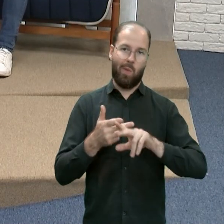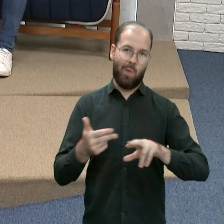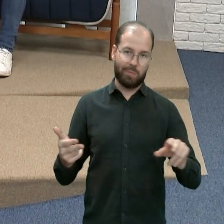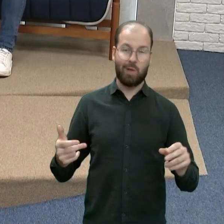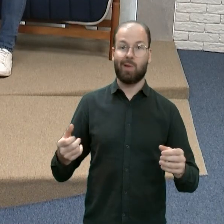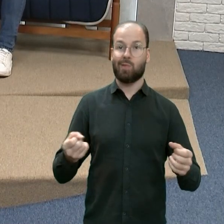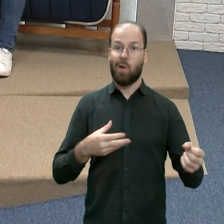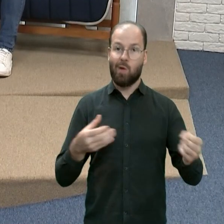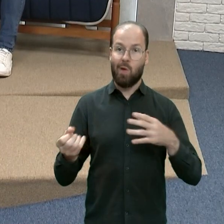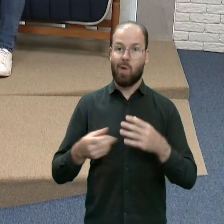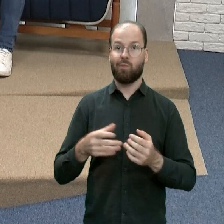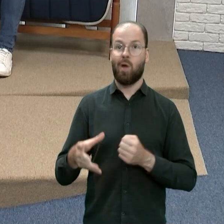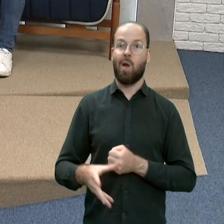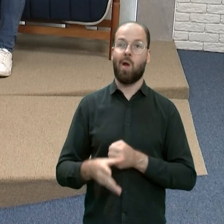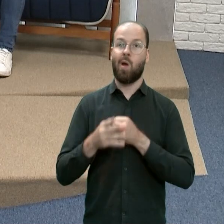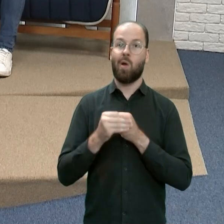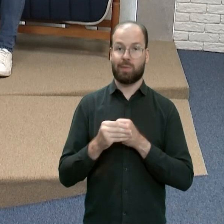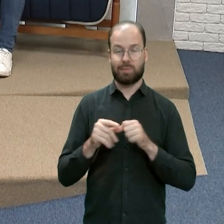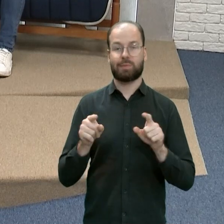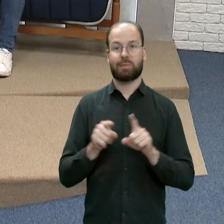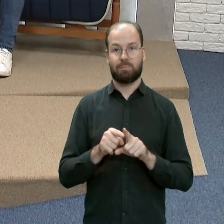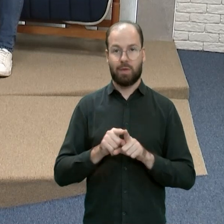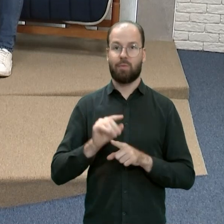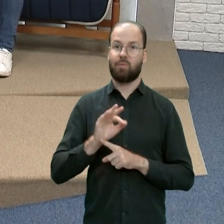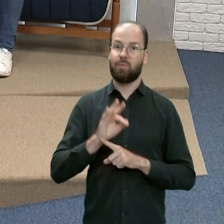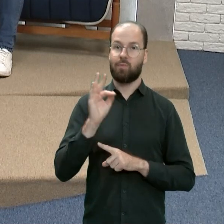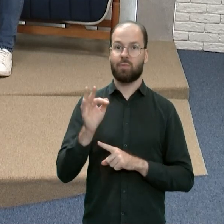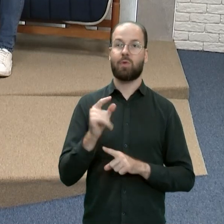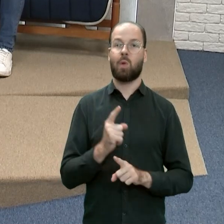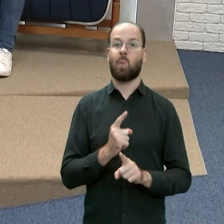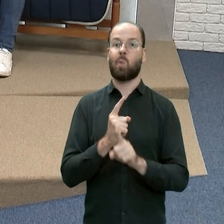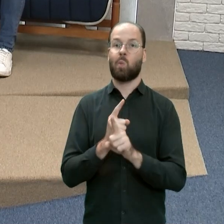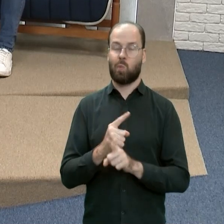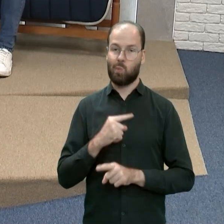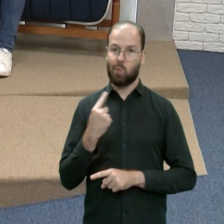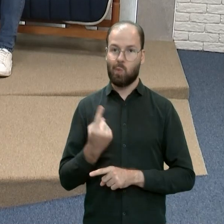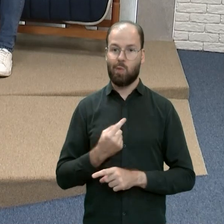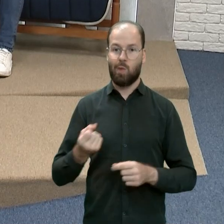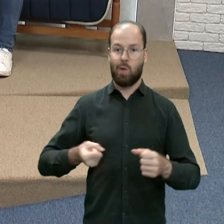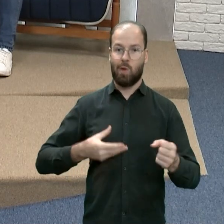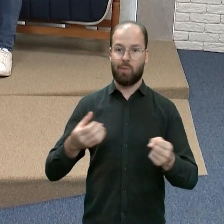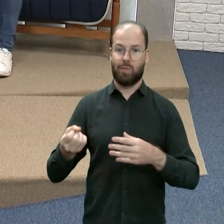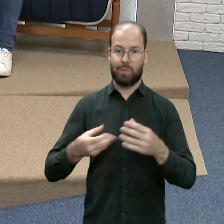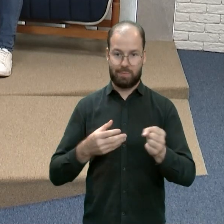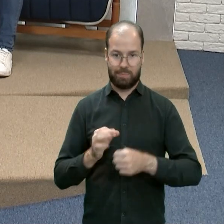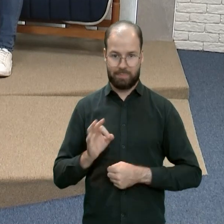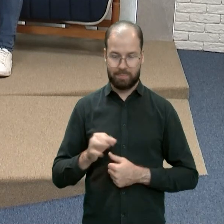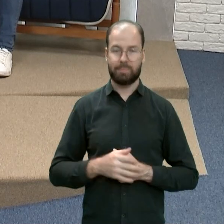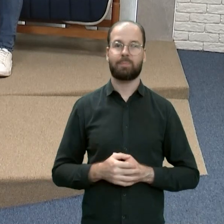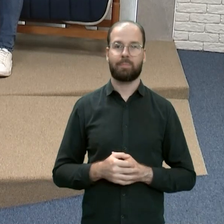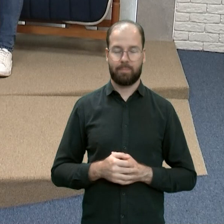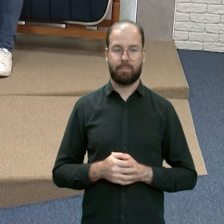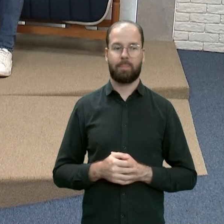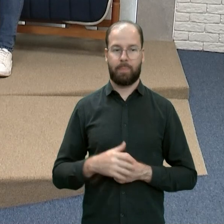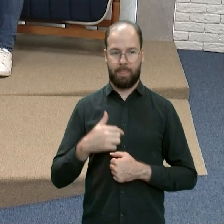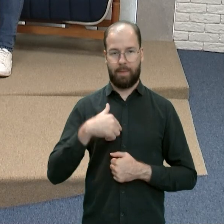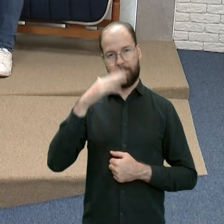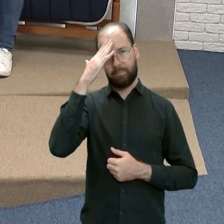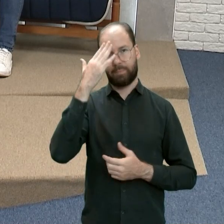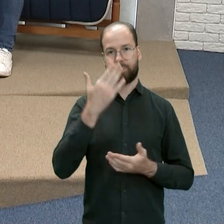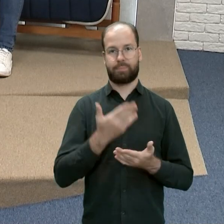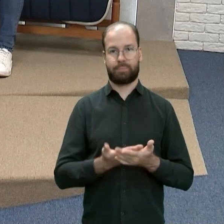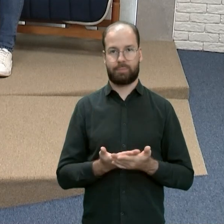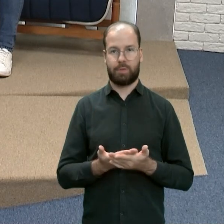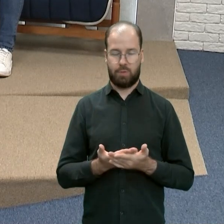novos conhecimentos e fazendo com que também com que a gente encontre novas possibilidades. Exatamente. Então, eu acredito que,